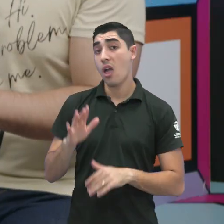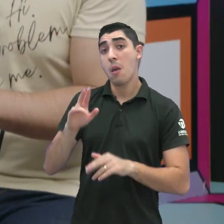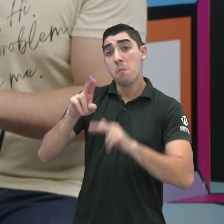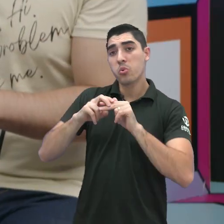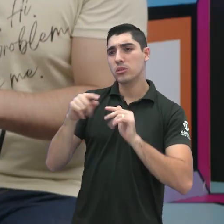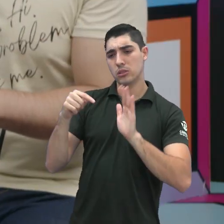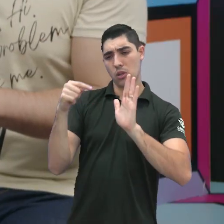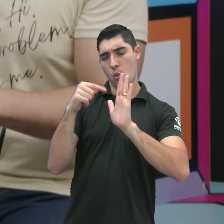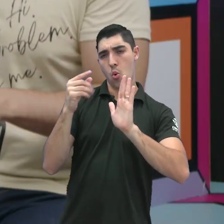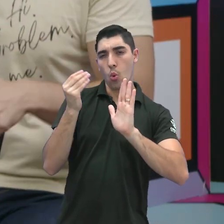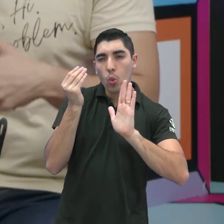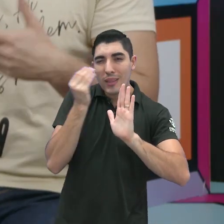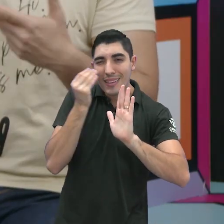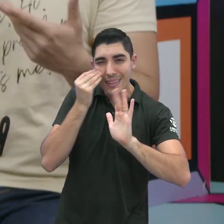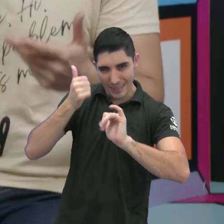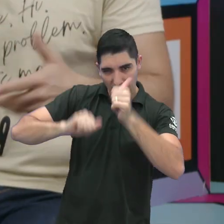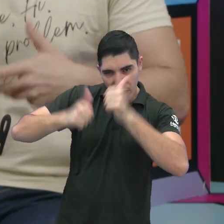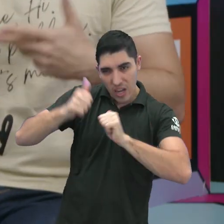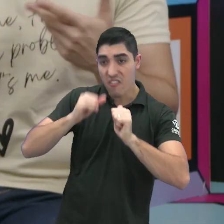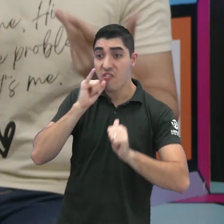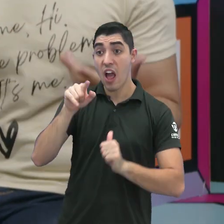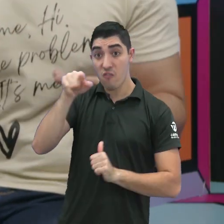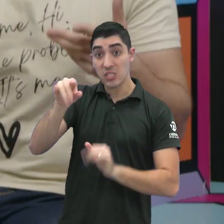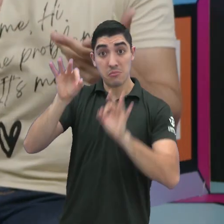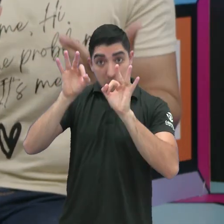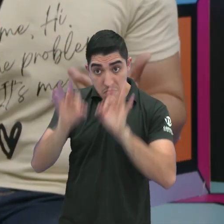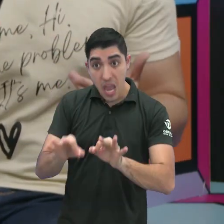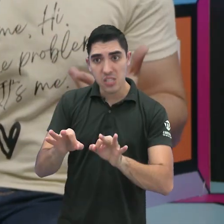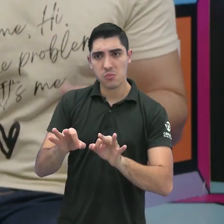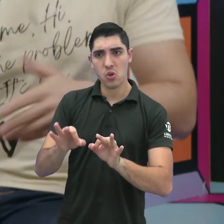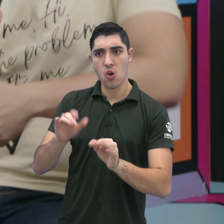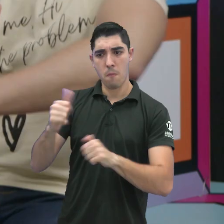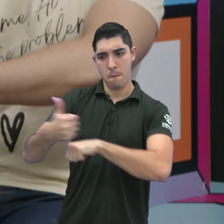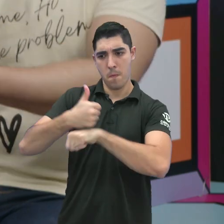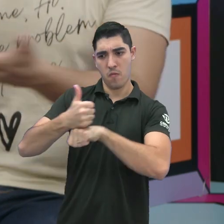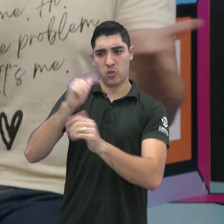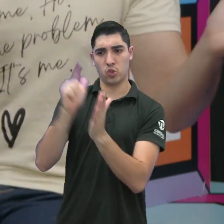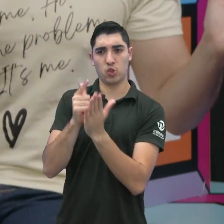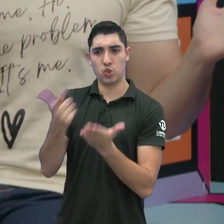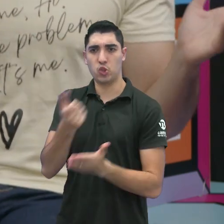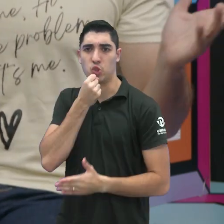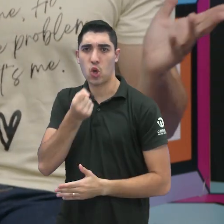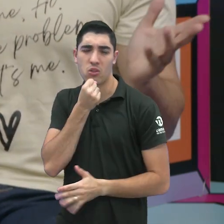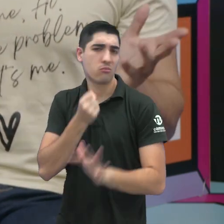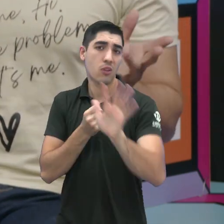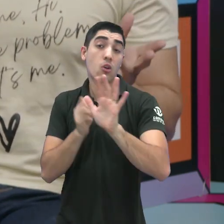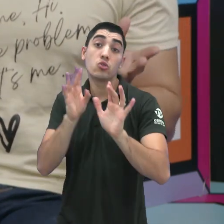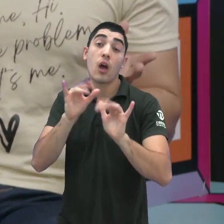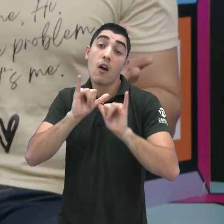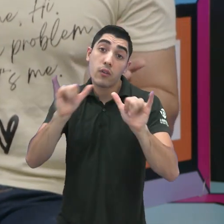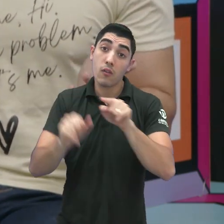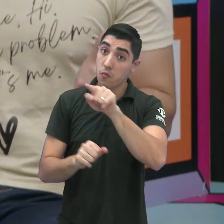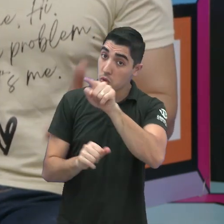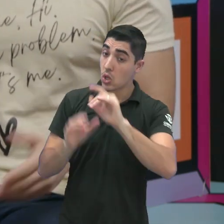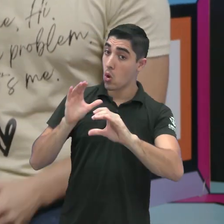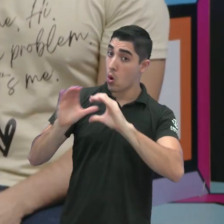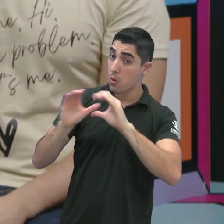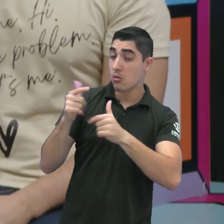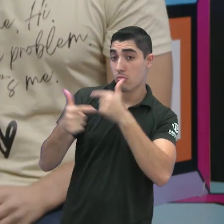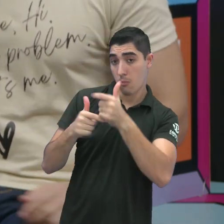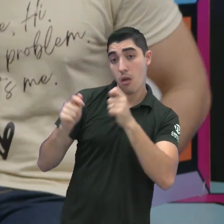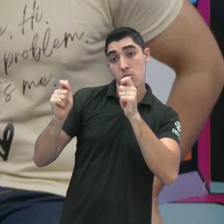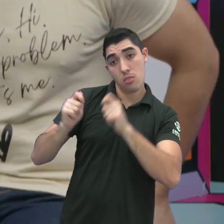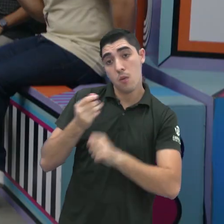jornalista. Na verdade, vai te mostrar ali que você seria um ótimo comunicador. Dentro da comunicação existem infinitas possibilidades. Muitas áreas. Não é? Que são